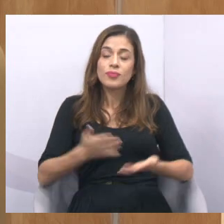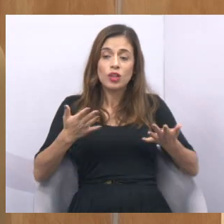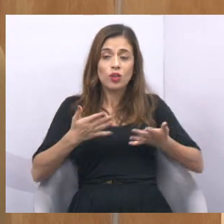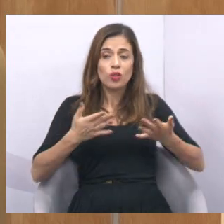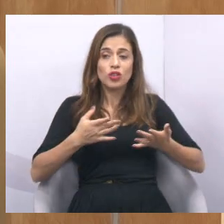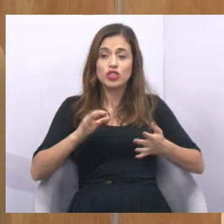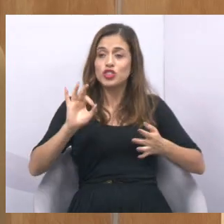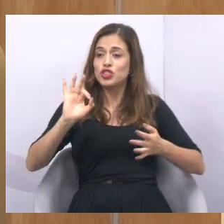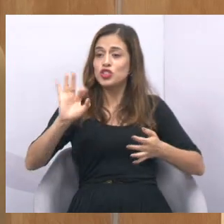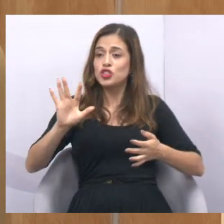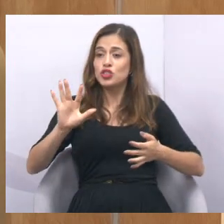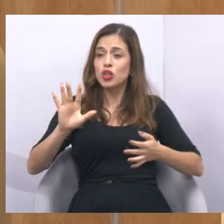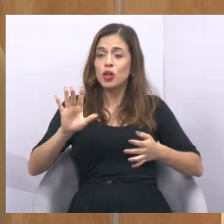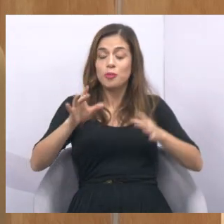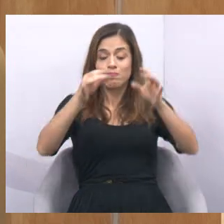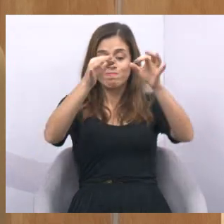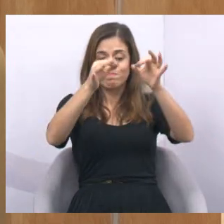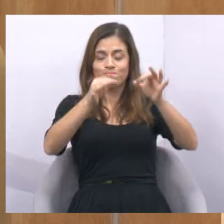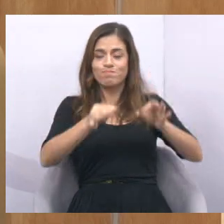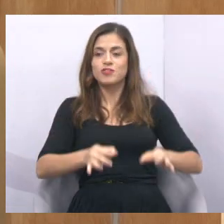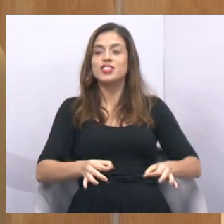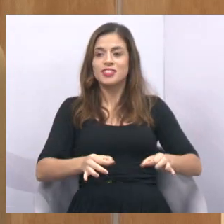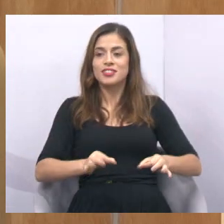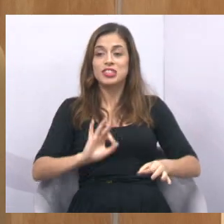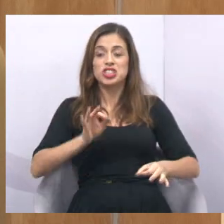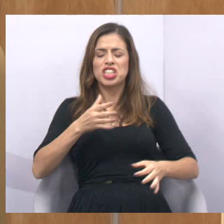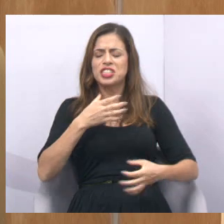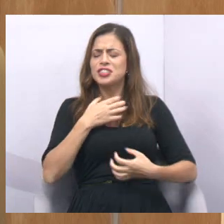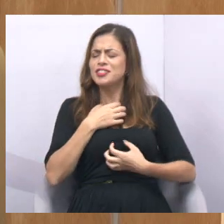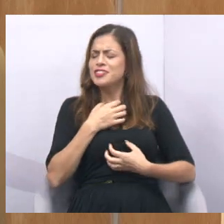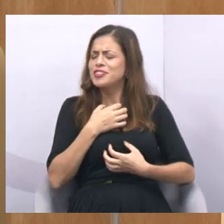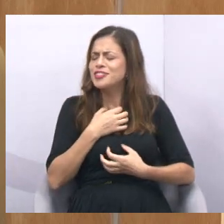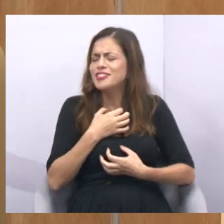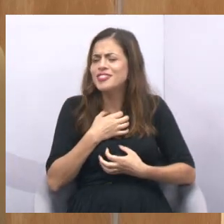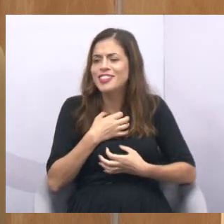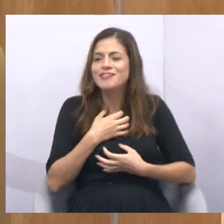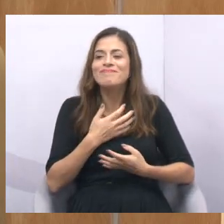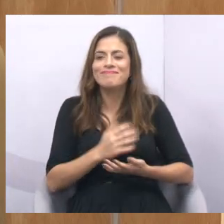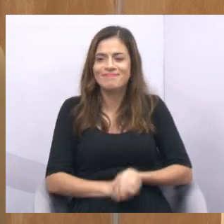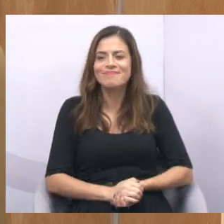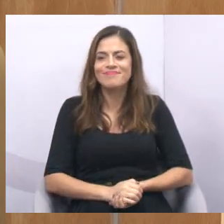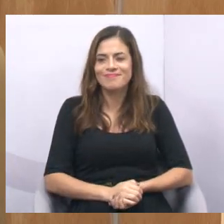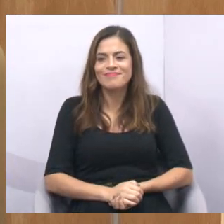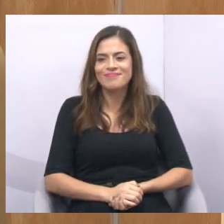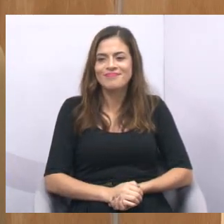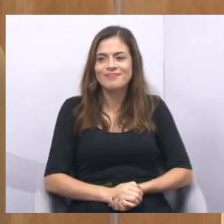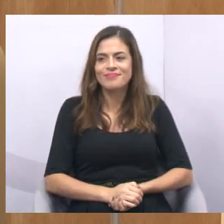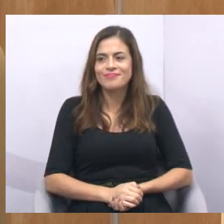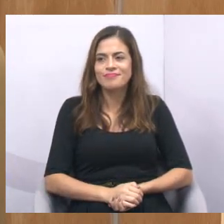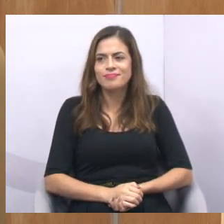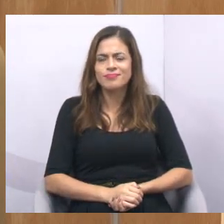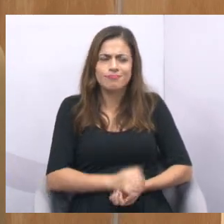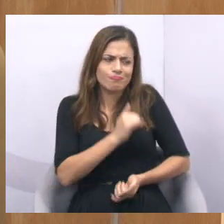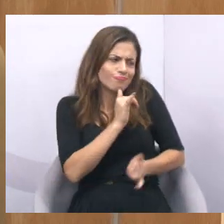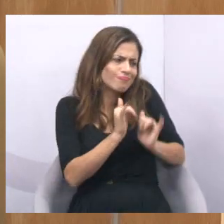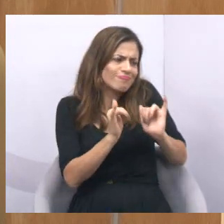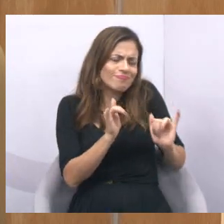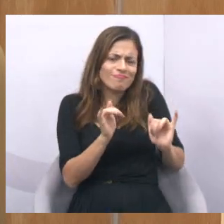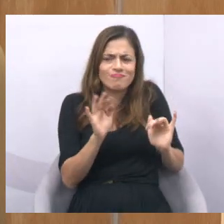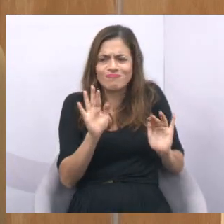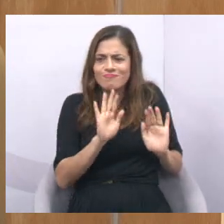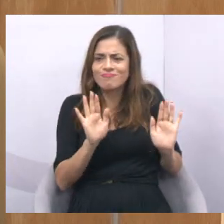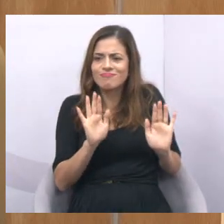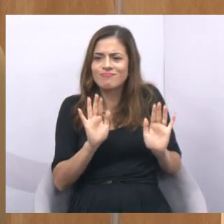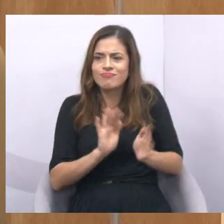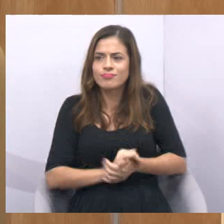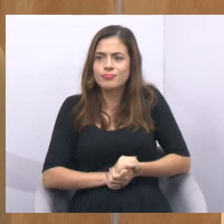só oficializou uma coisa que eu já tinha de sentimento. Tá? Eu não falava para ninguém, mas